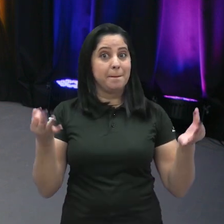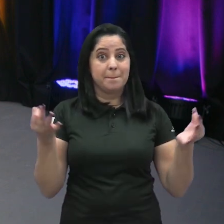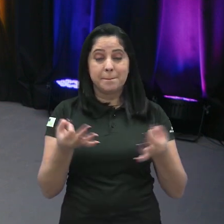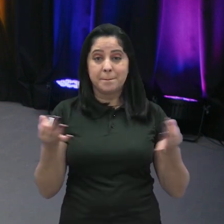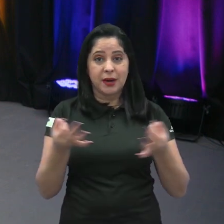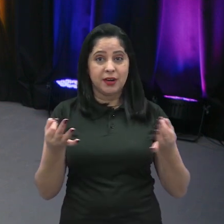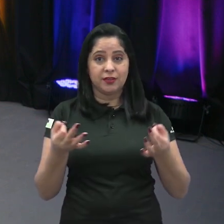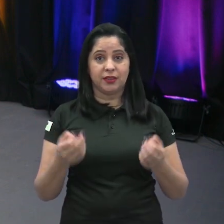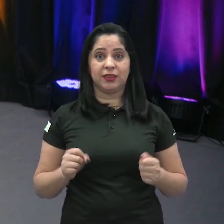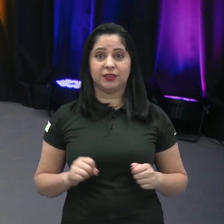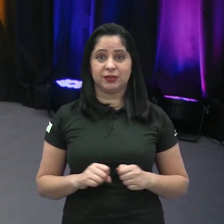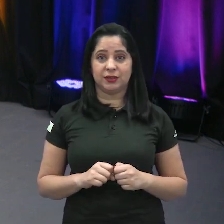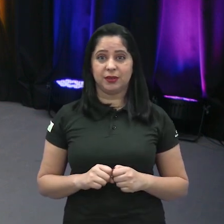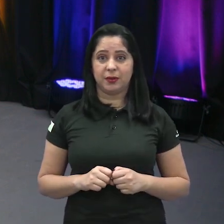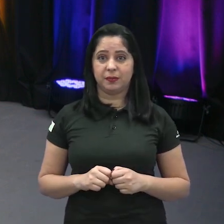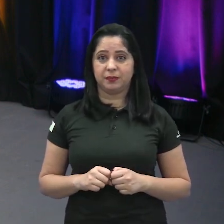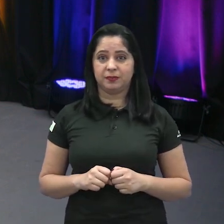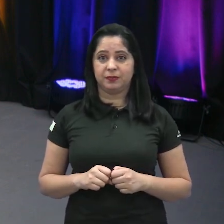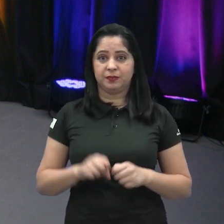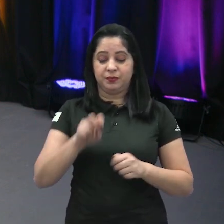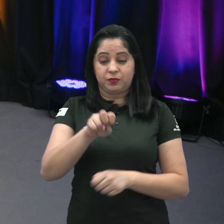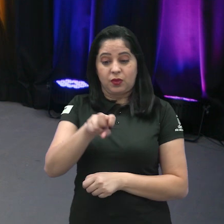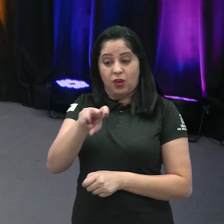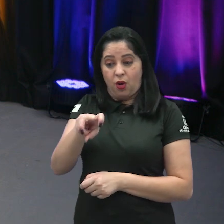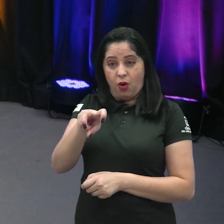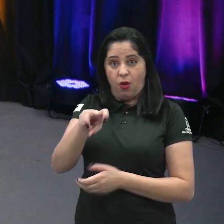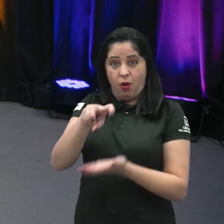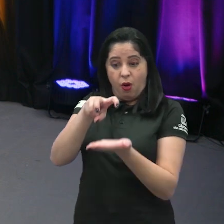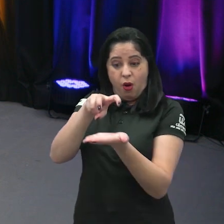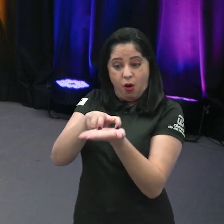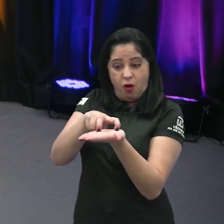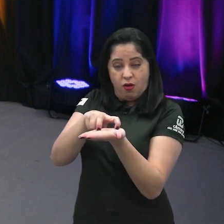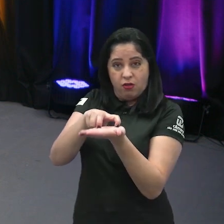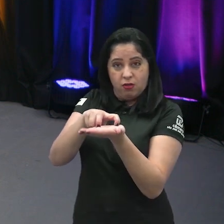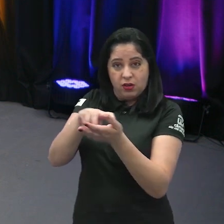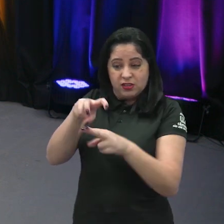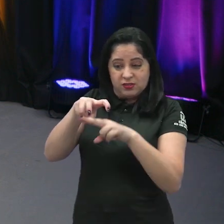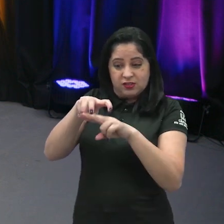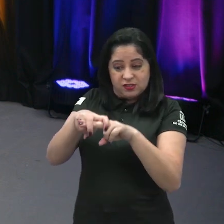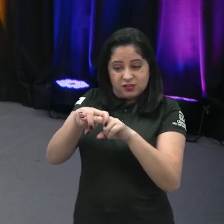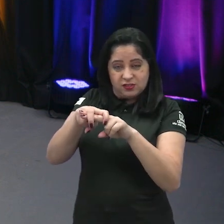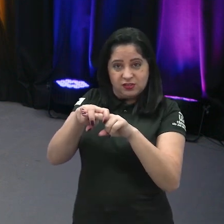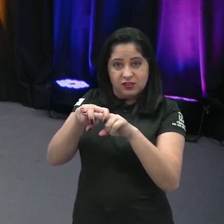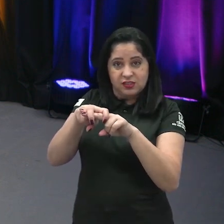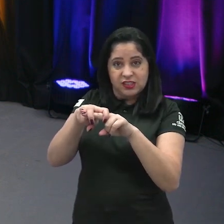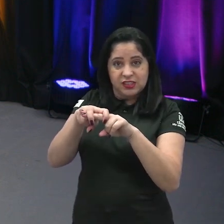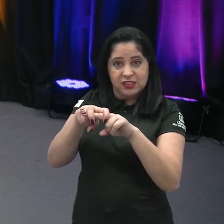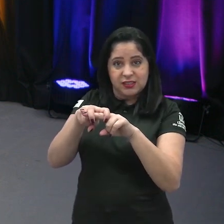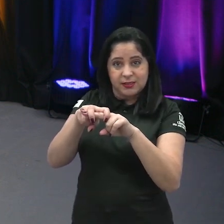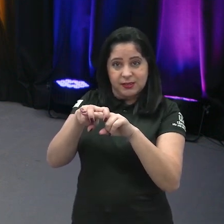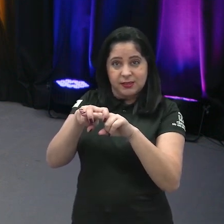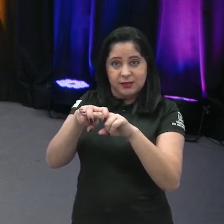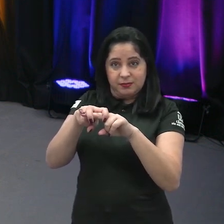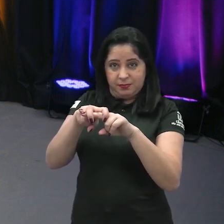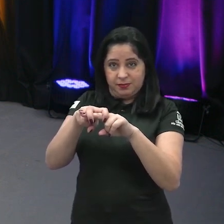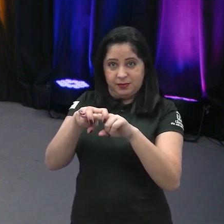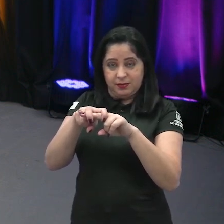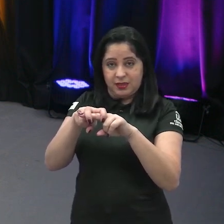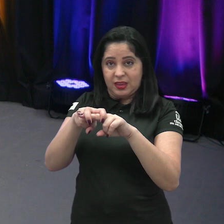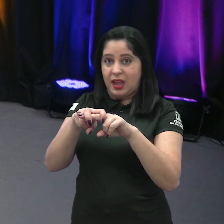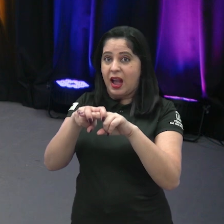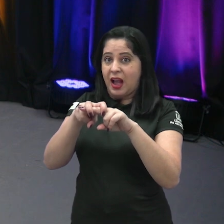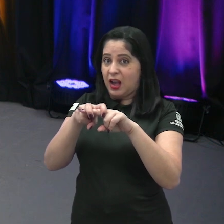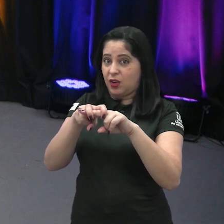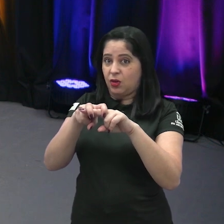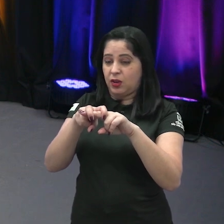agachamento perfeito. Como funciona? Firme bem os pés, enraize os pés no chão. Nós vamos projetar o